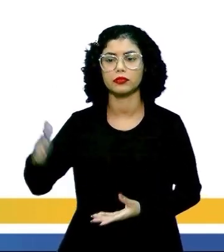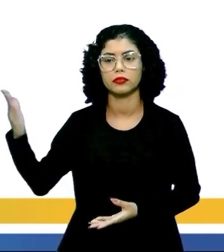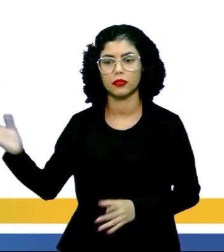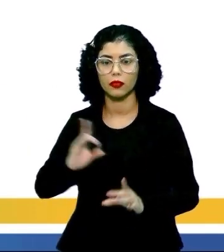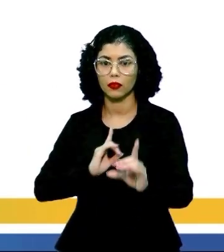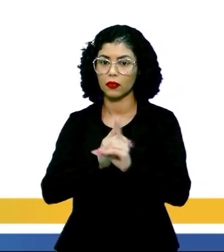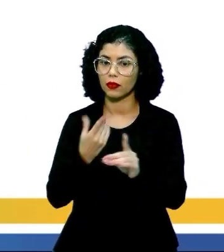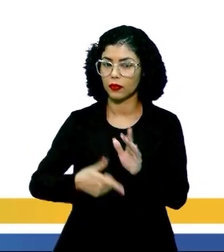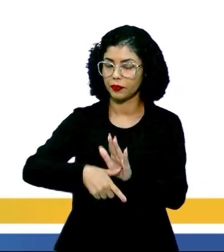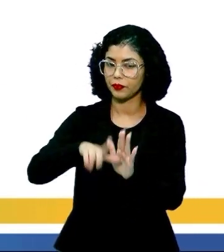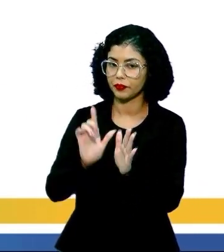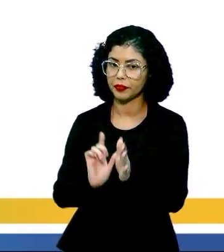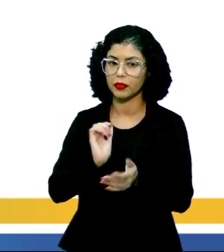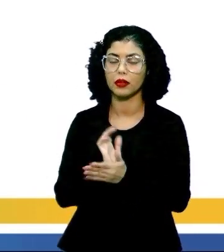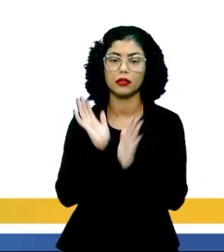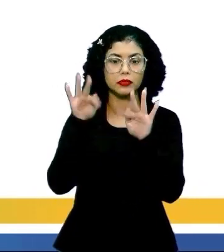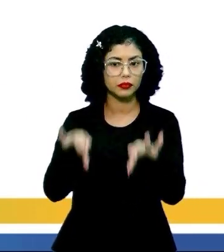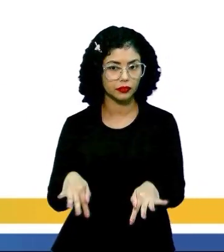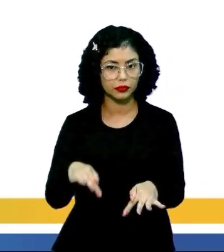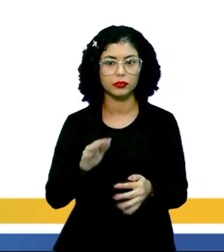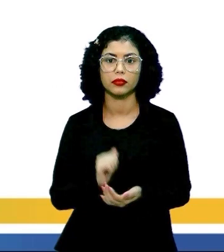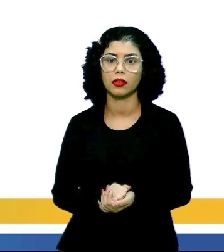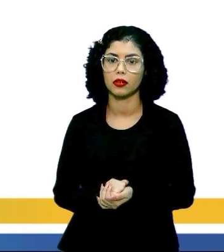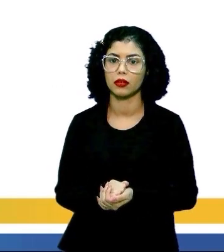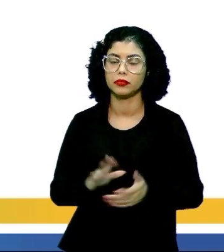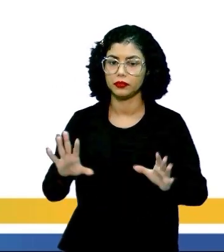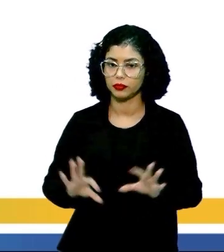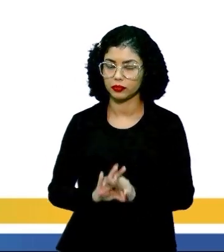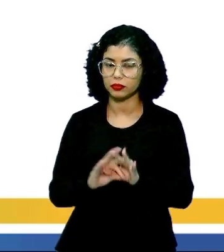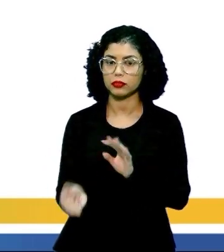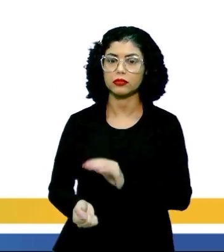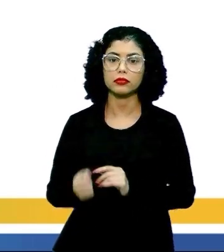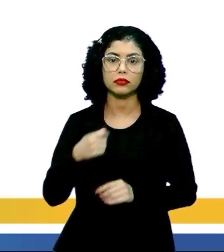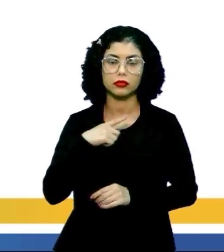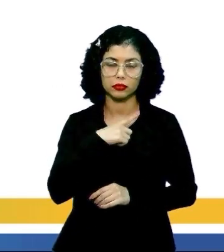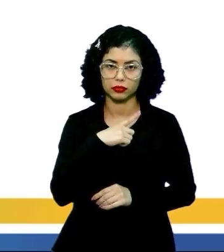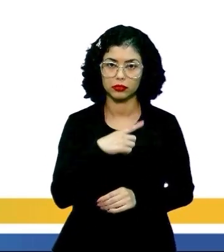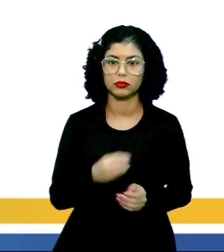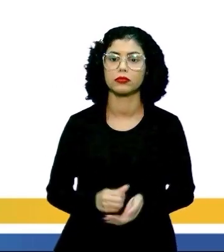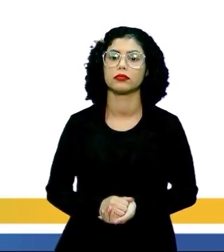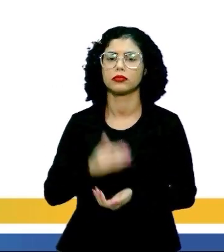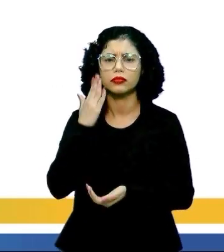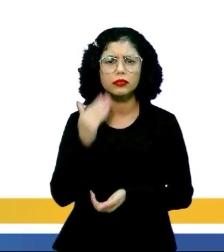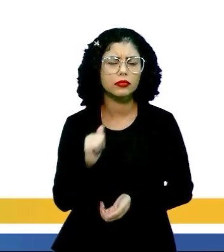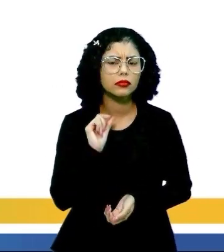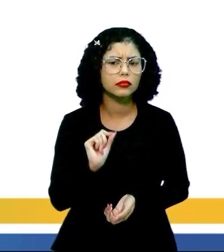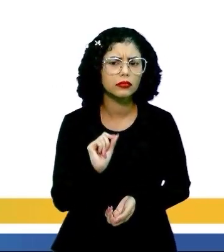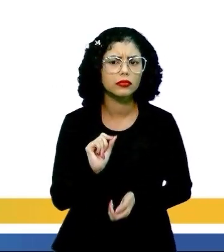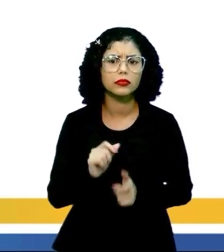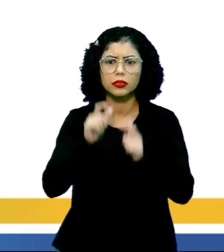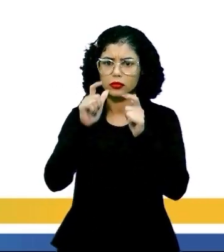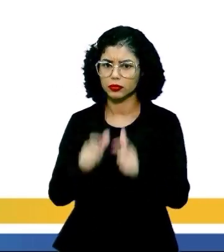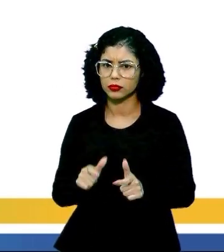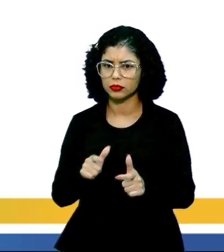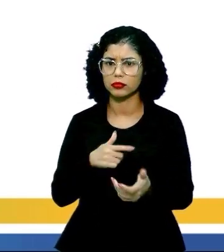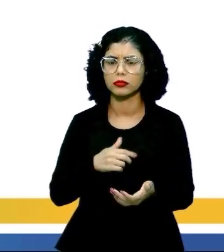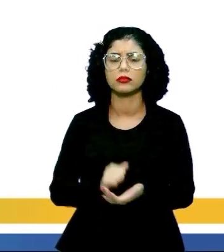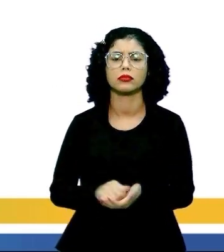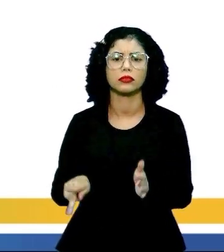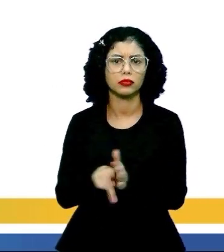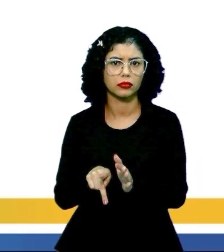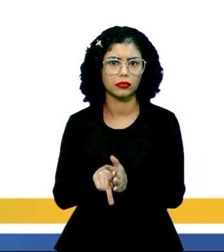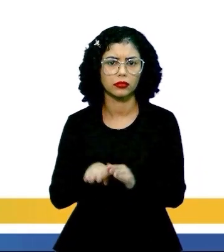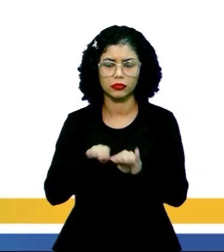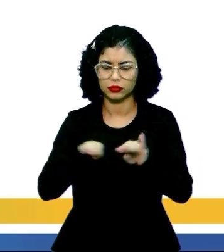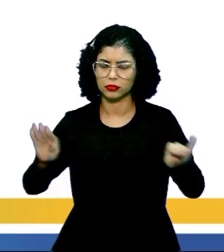encontrar essa velocidade final com relação ao dardo que é lançado temos que ter a noção de que o espaço percorrido pelo dado